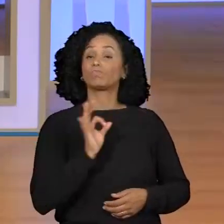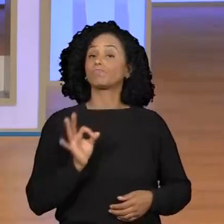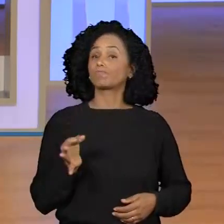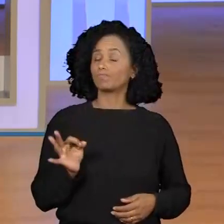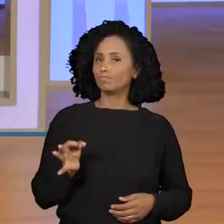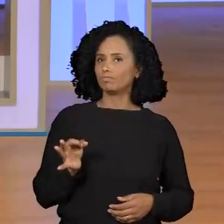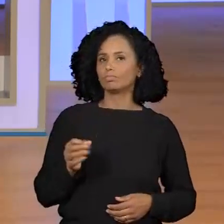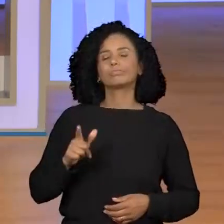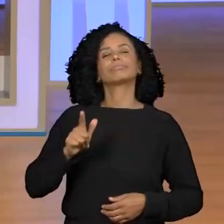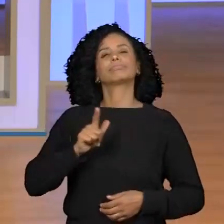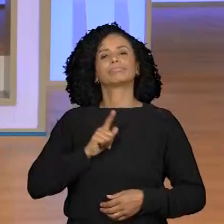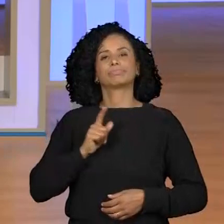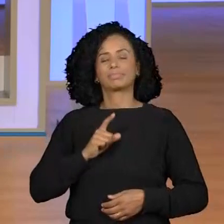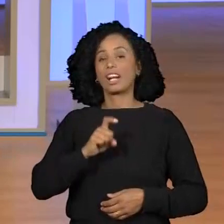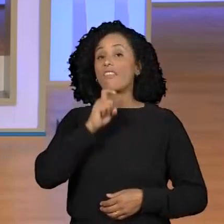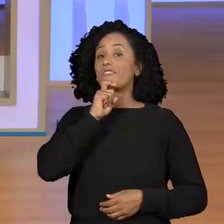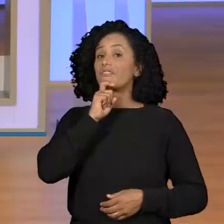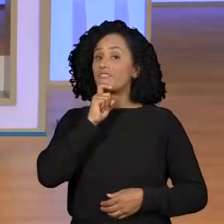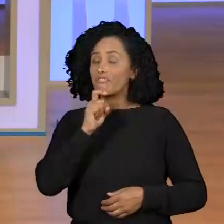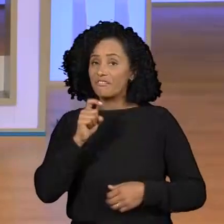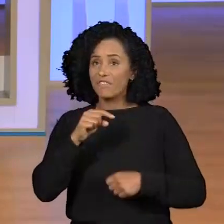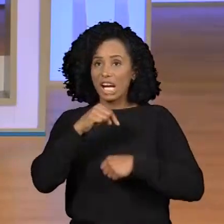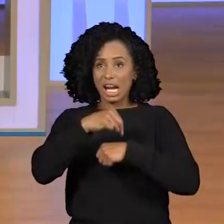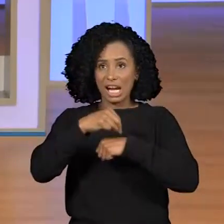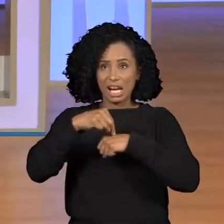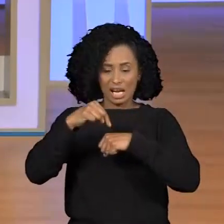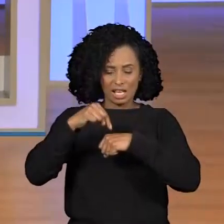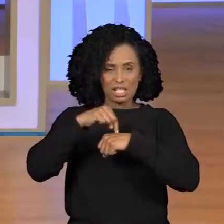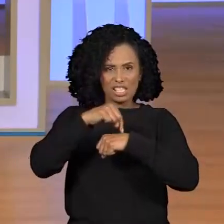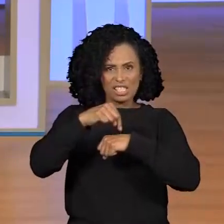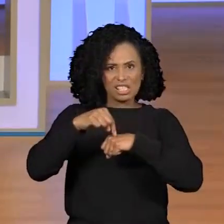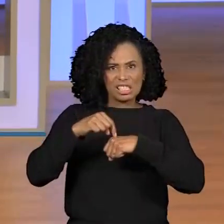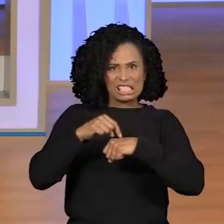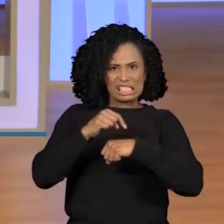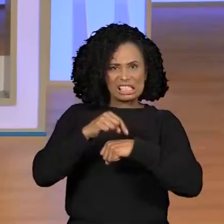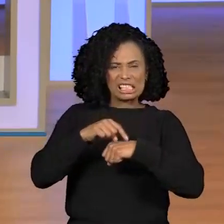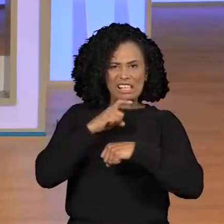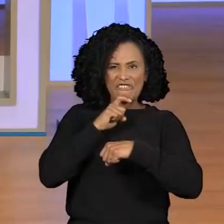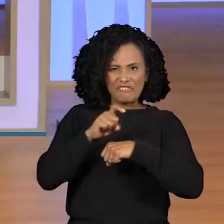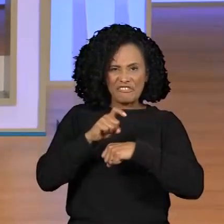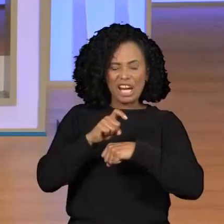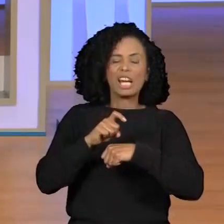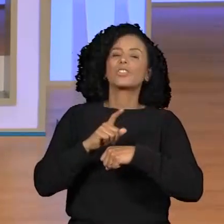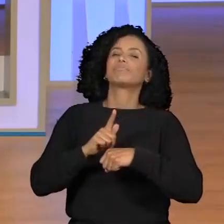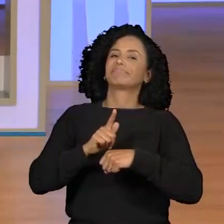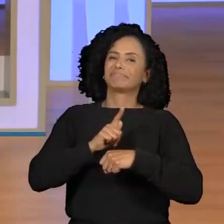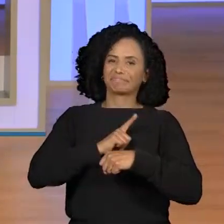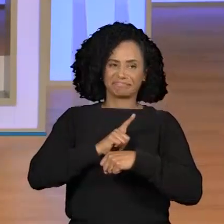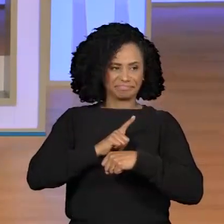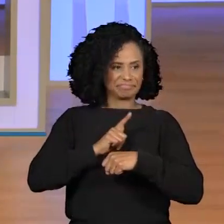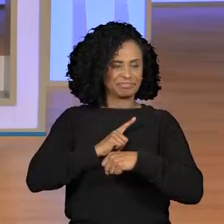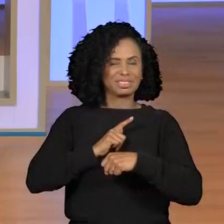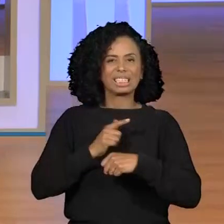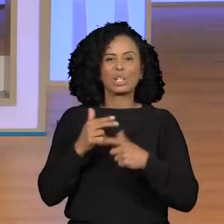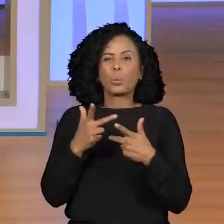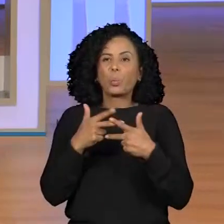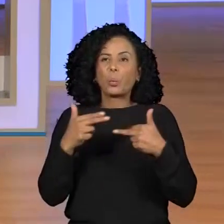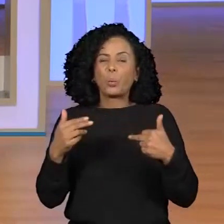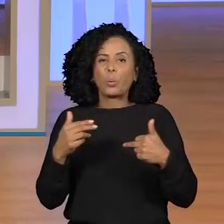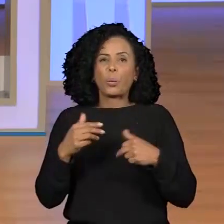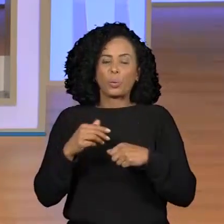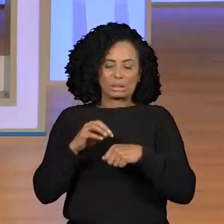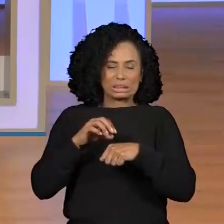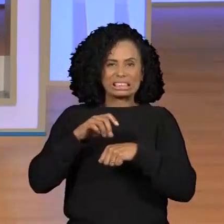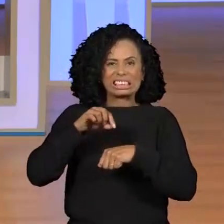esses micro-organismos que estão ali nos queijos, né, principalmente, eles liberam ali algumas substâncias que